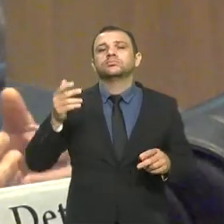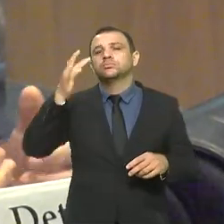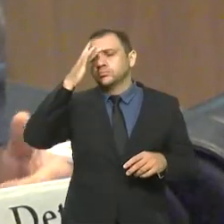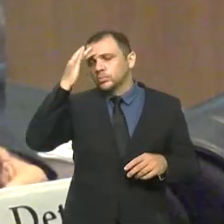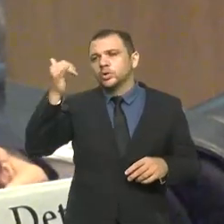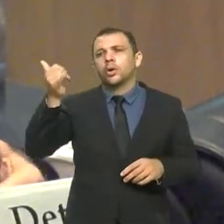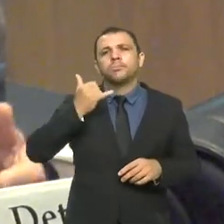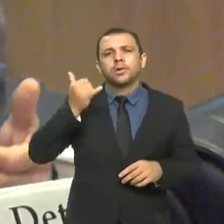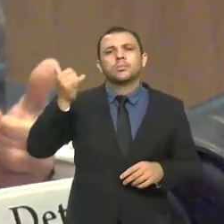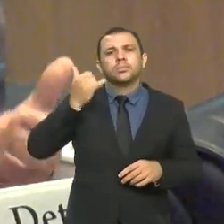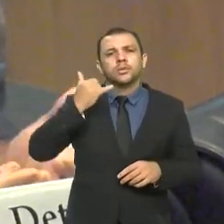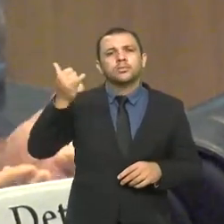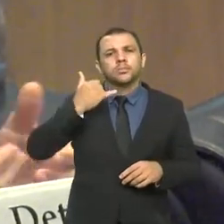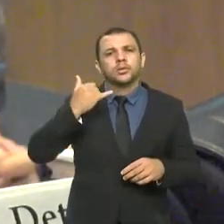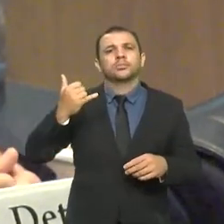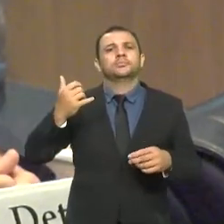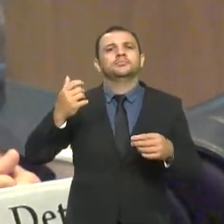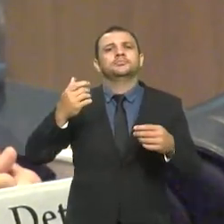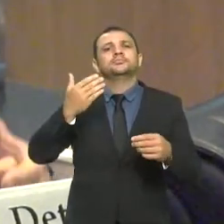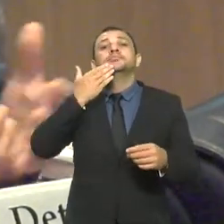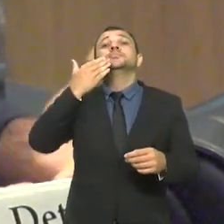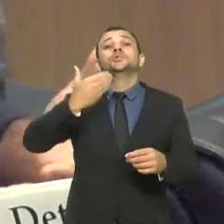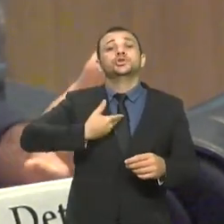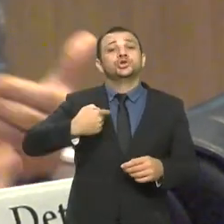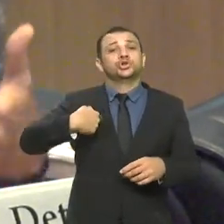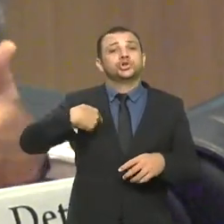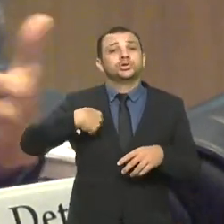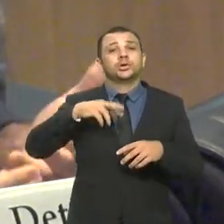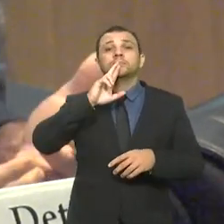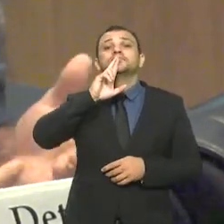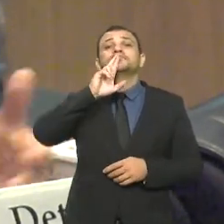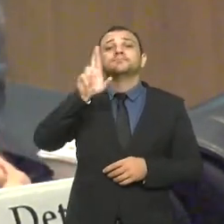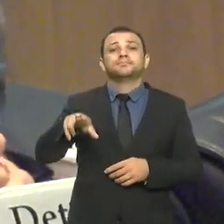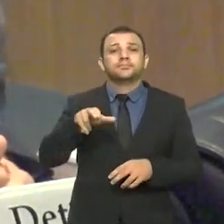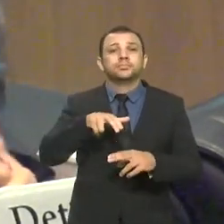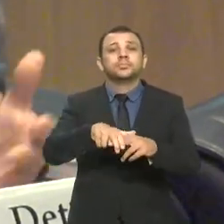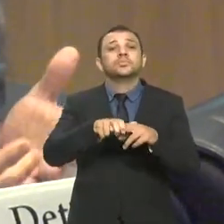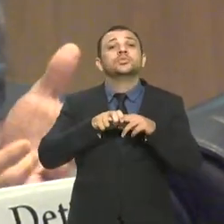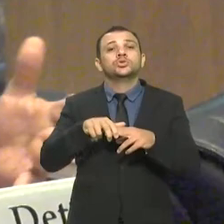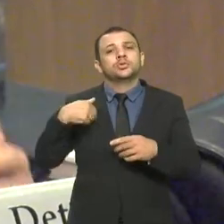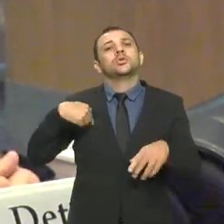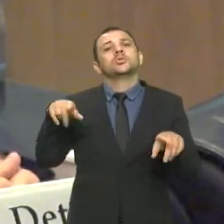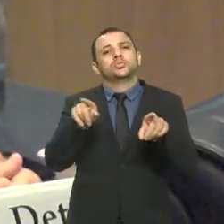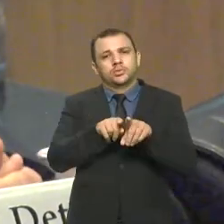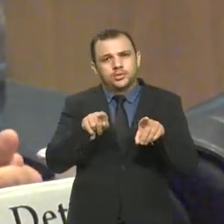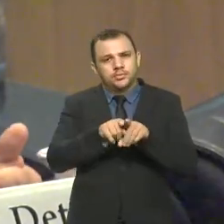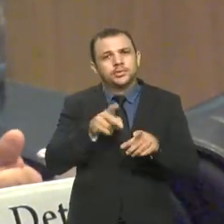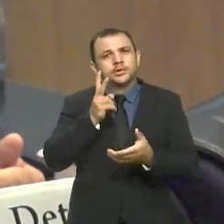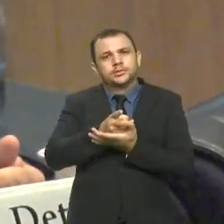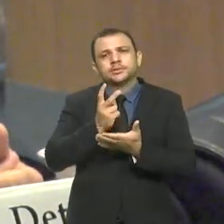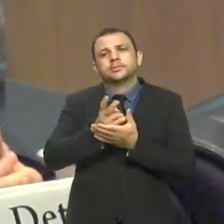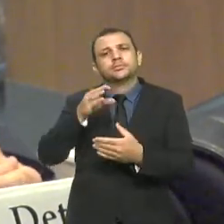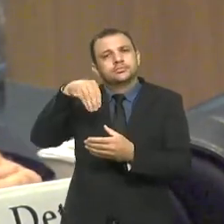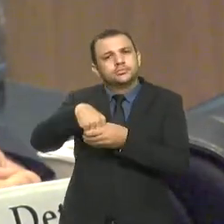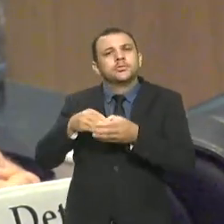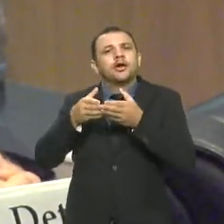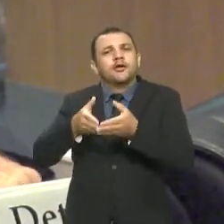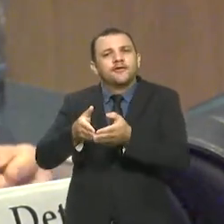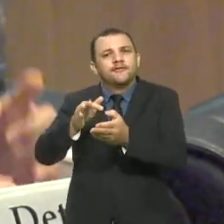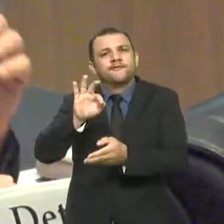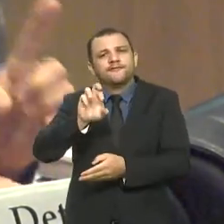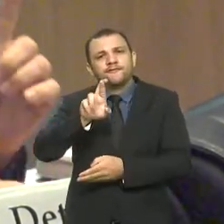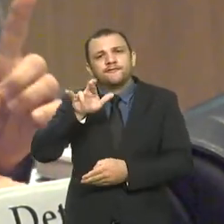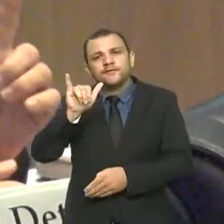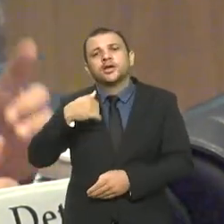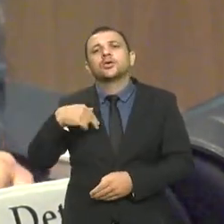telefonemas para que eu me posicionasse, uma vez que eu também sou usuário desse transporte aí